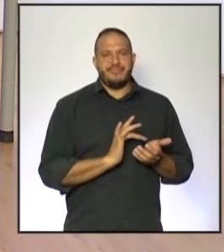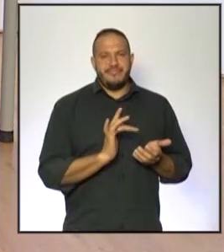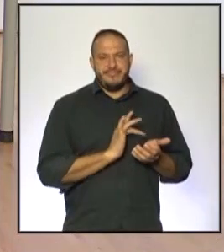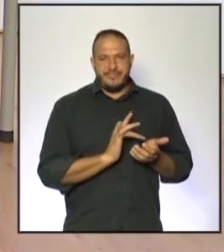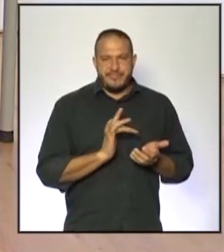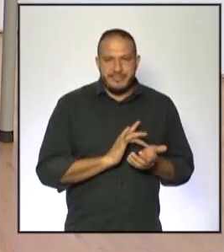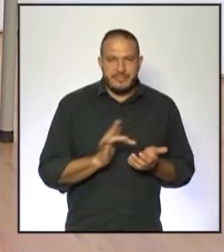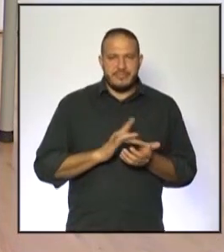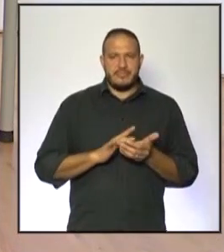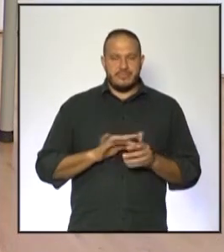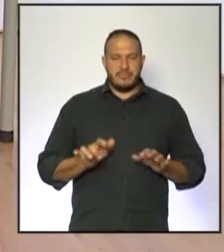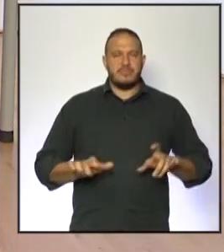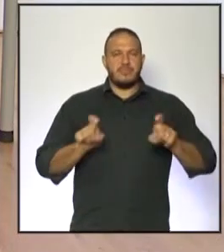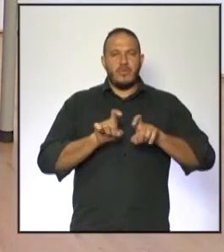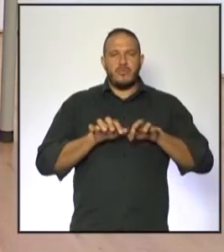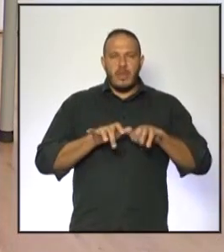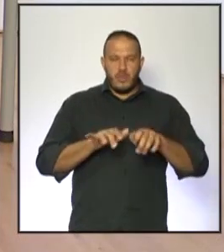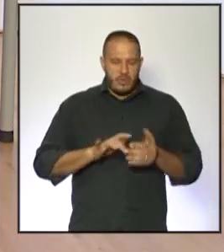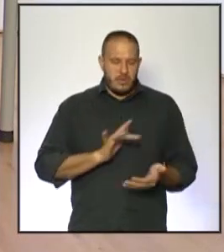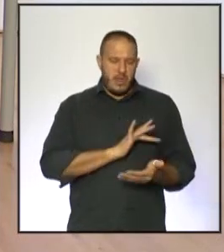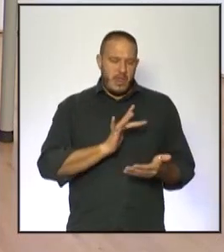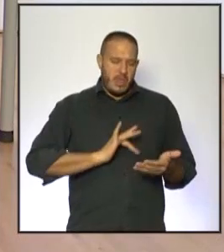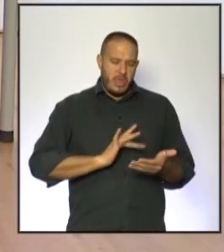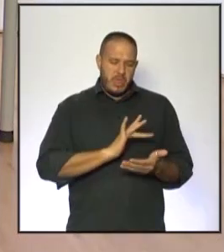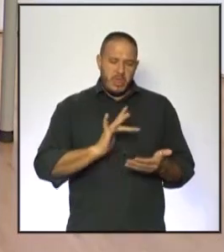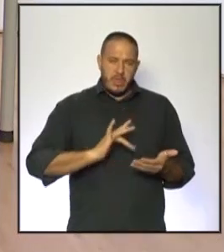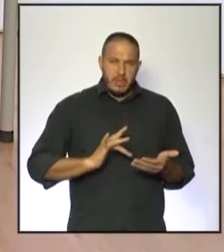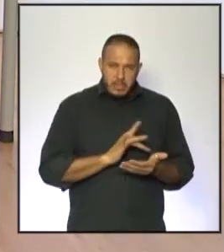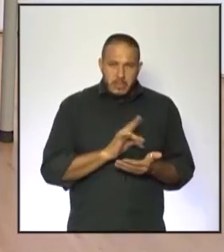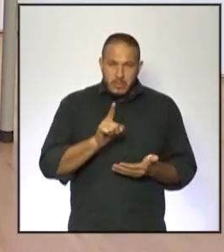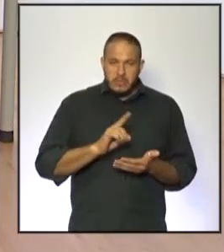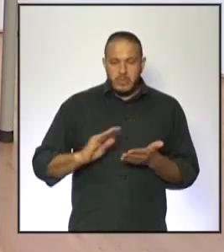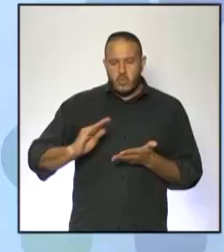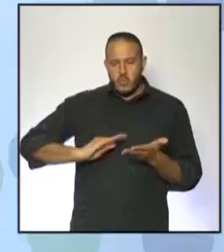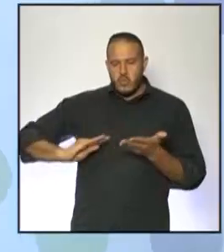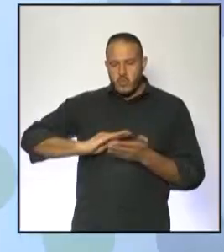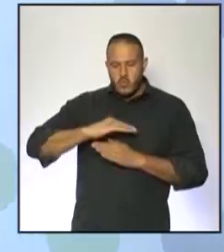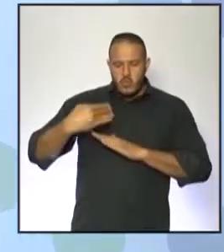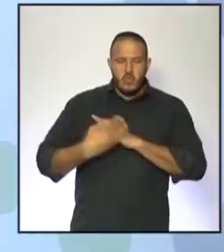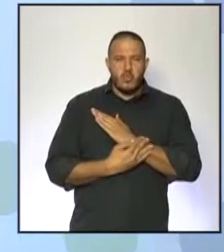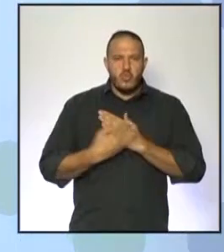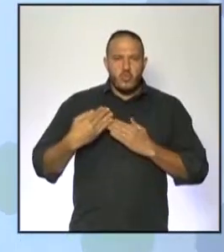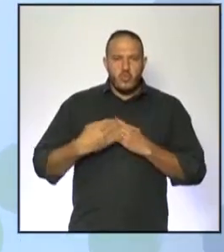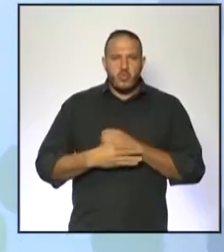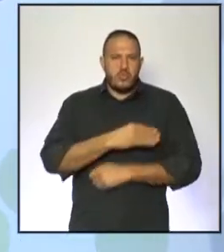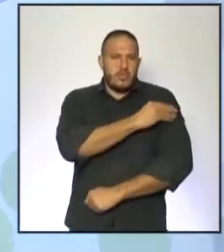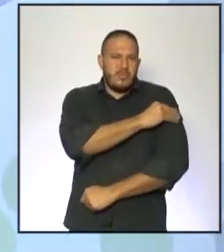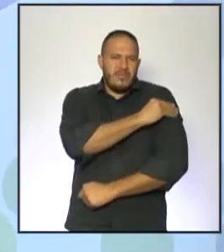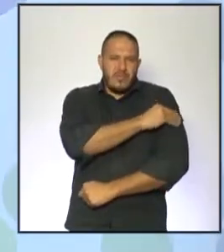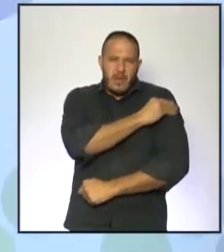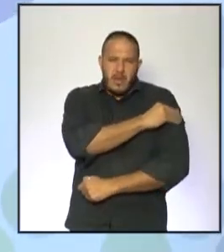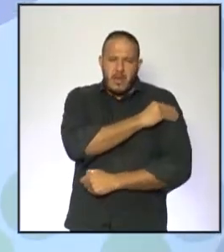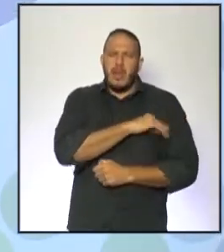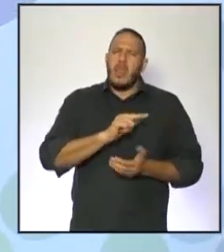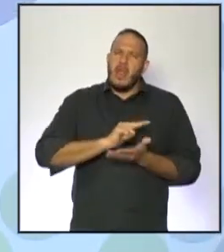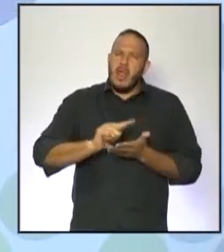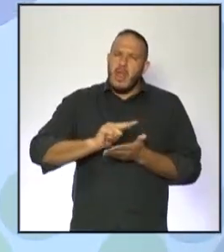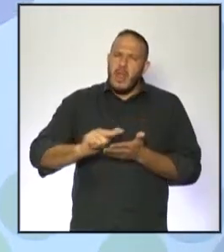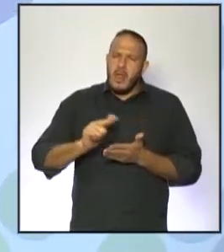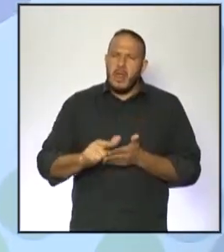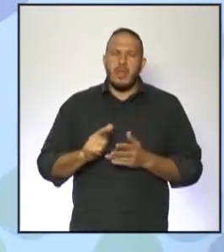celulares, tablets, computadores. Para isso, use um pano com álcool e deixe tudo limpinho. Repita essa